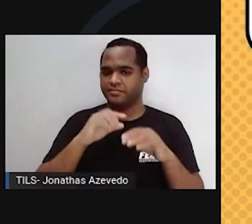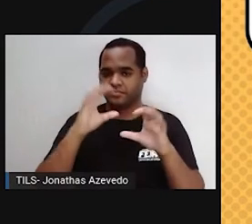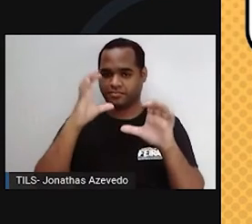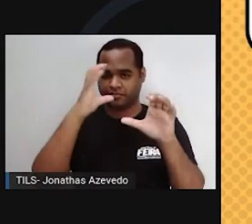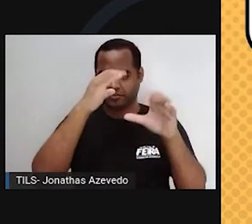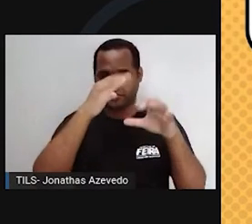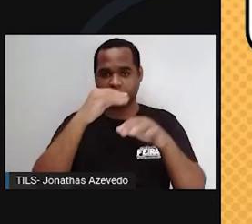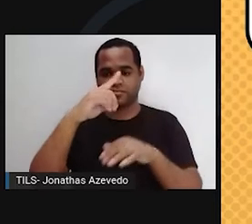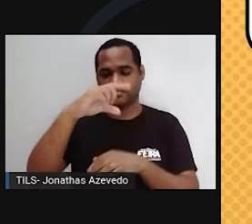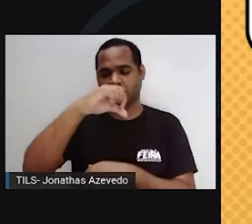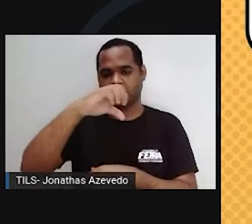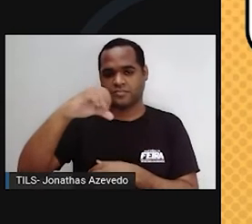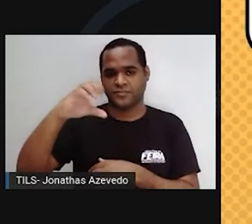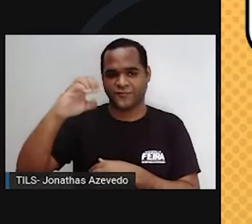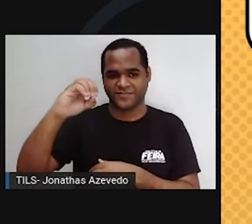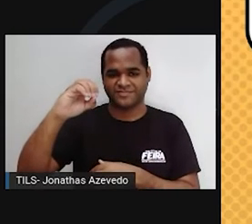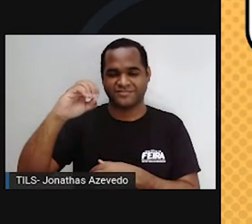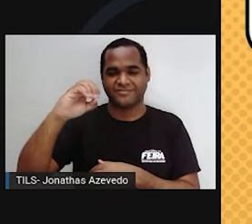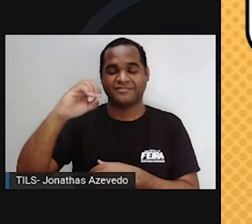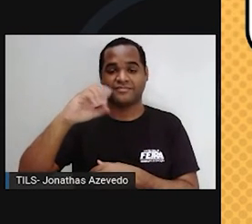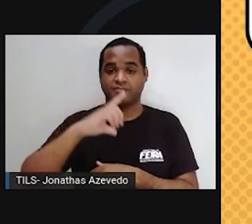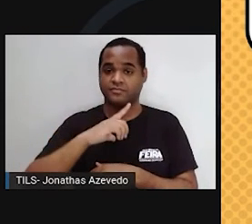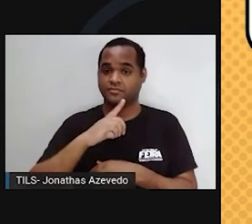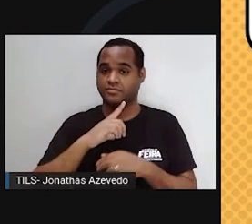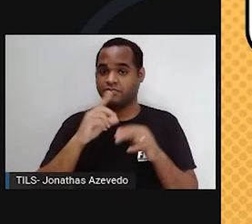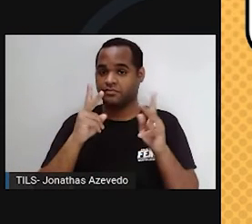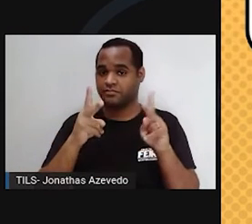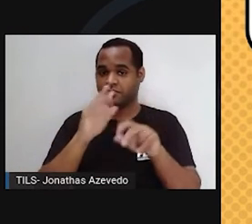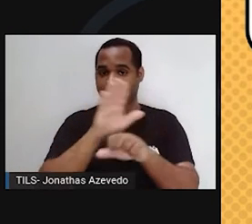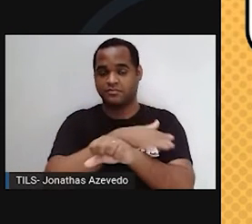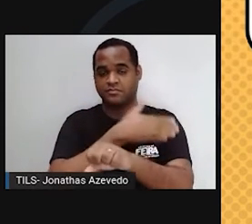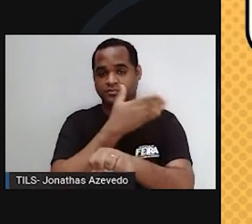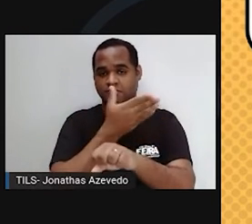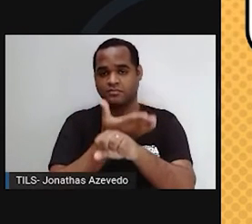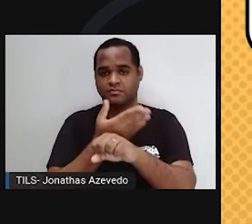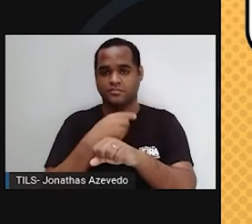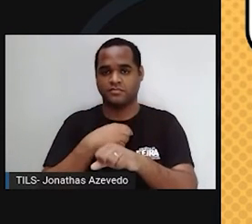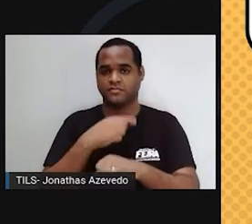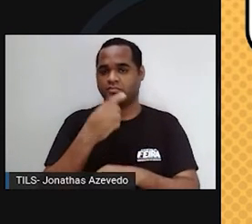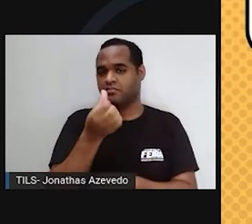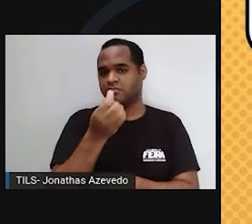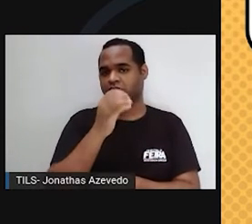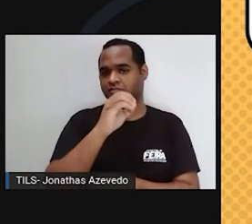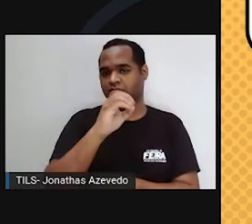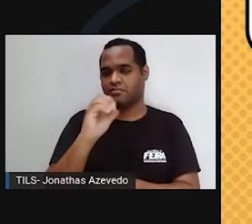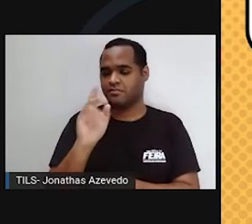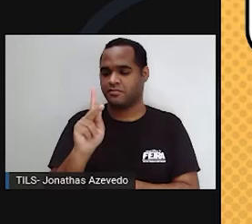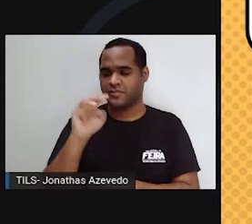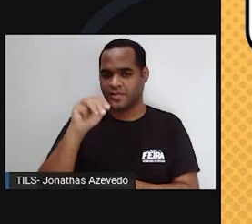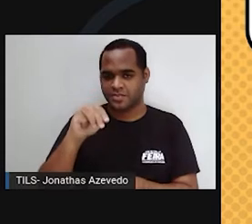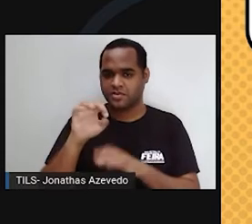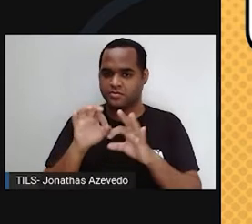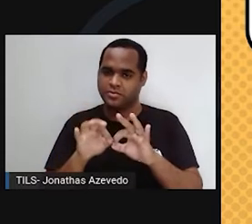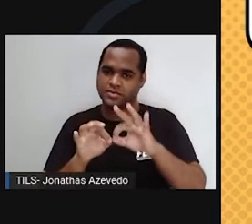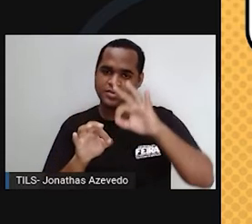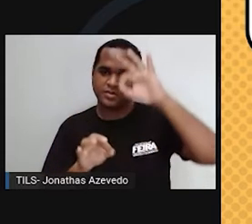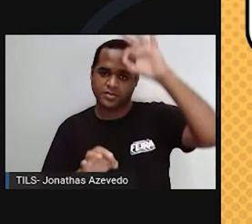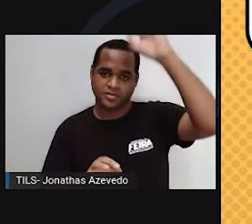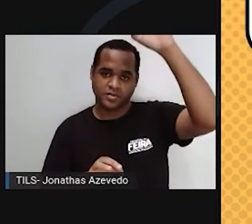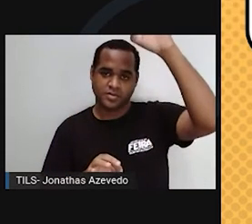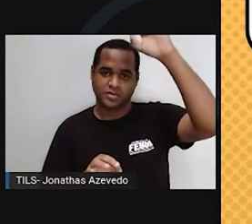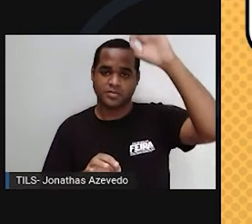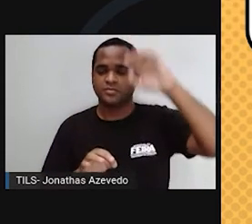em 1990 e permanece a uma altitude de 600 quilômetros, chamada de